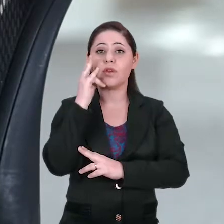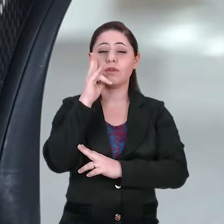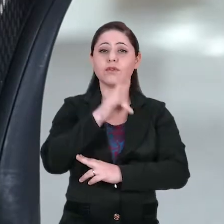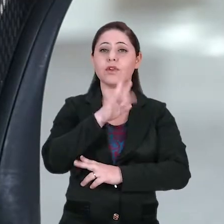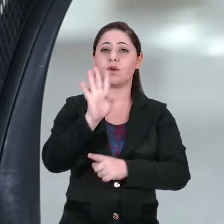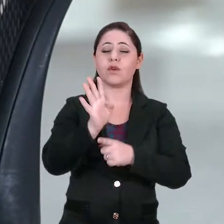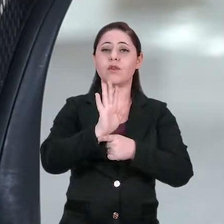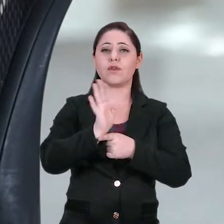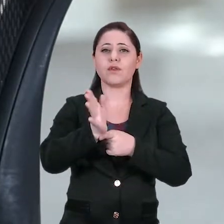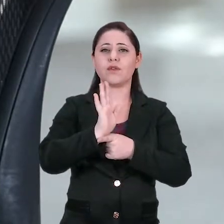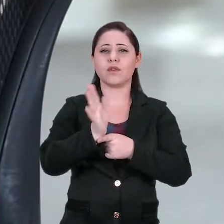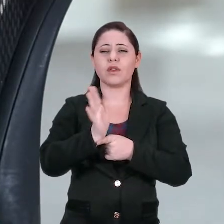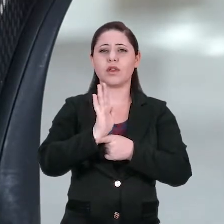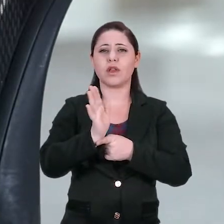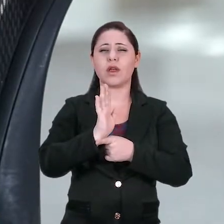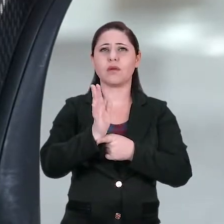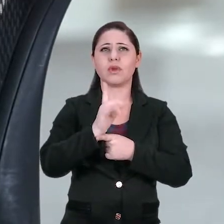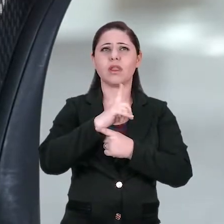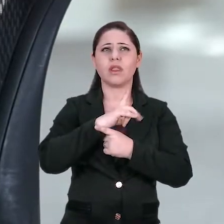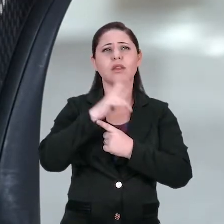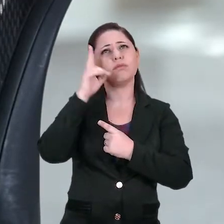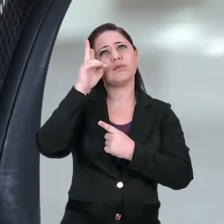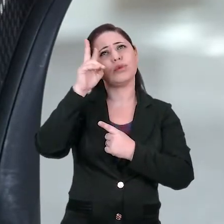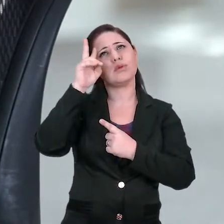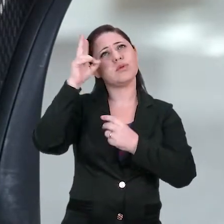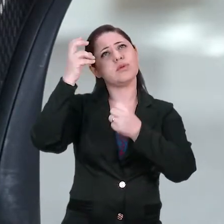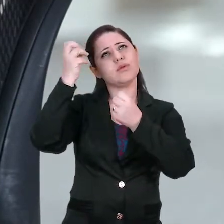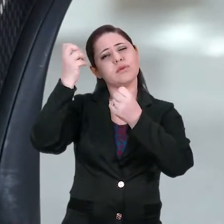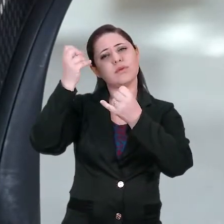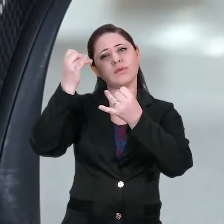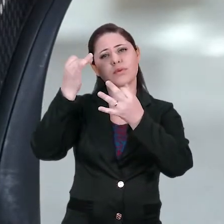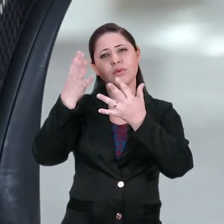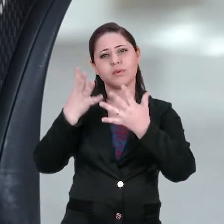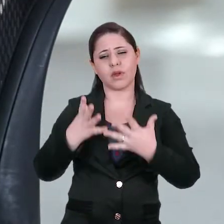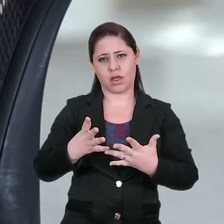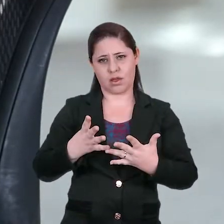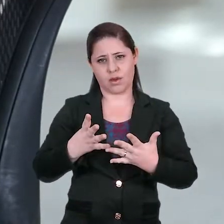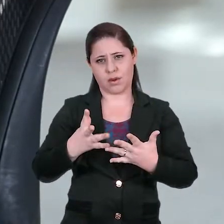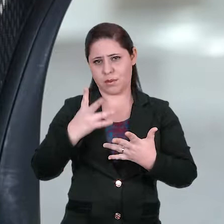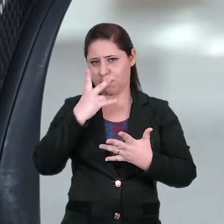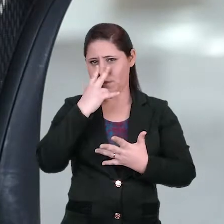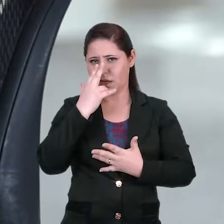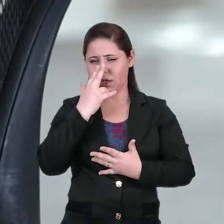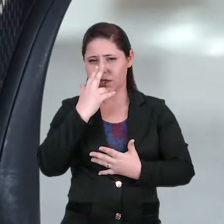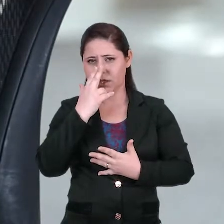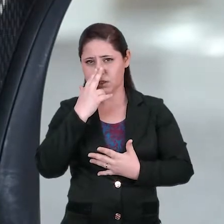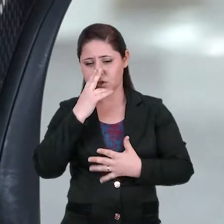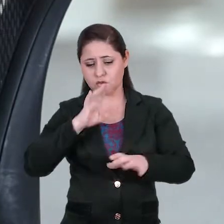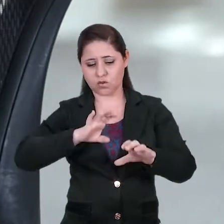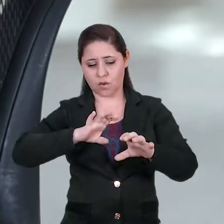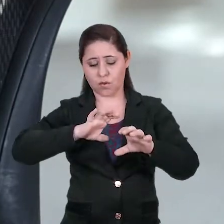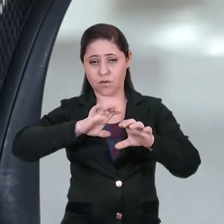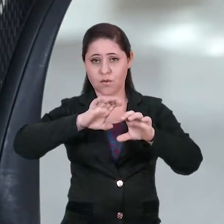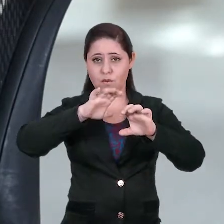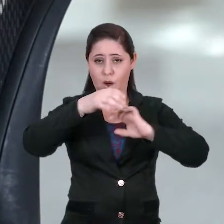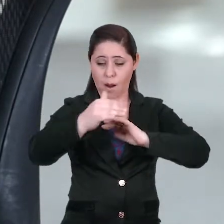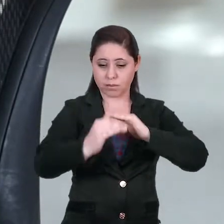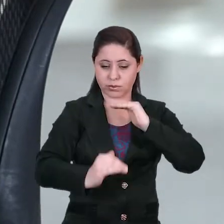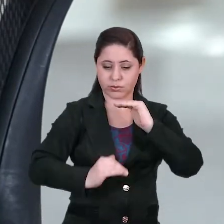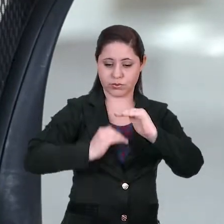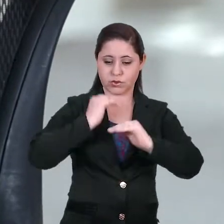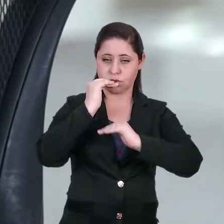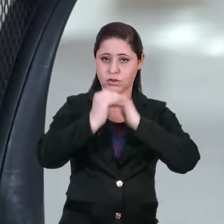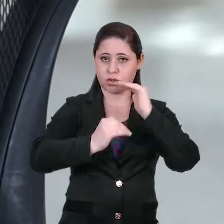um filme que tenha ou raízes históricas, ou raízes calcadas mais na